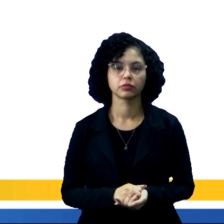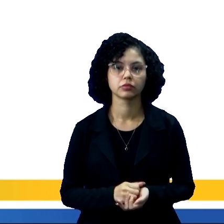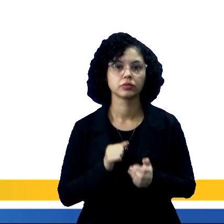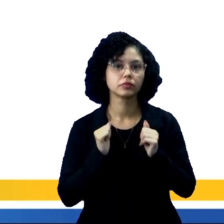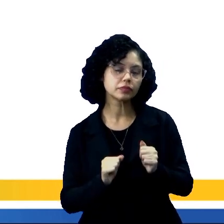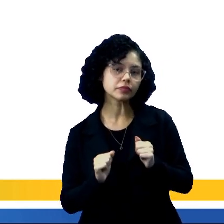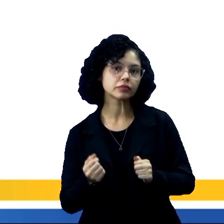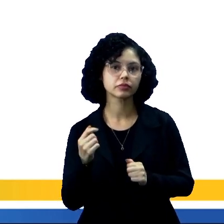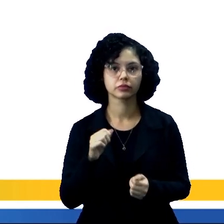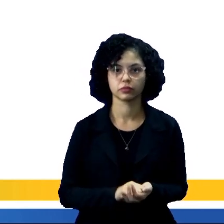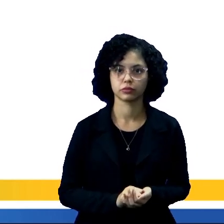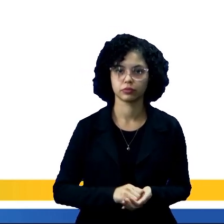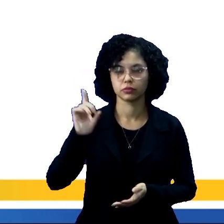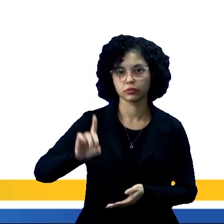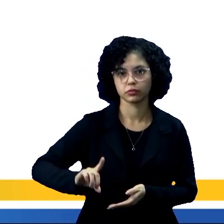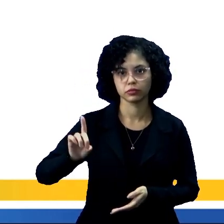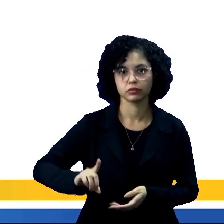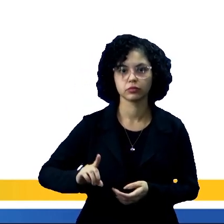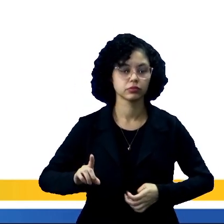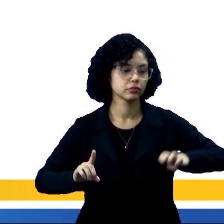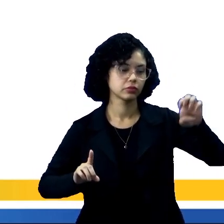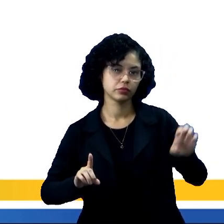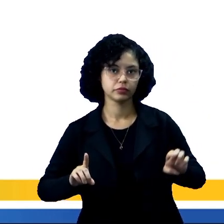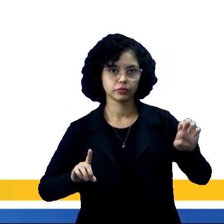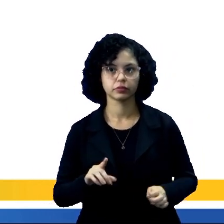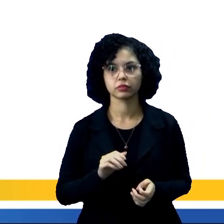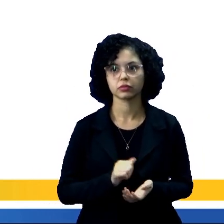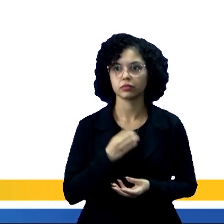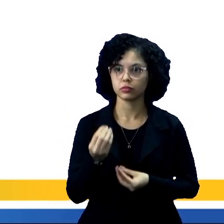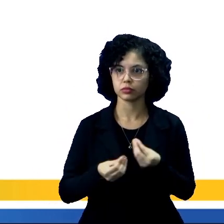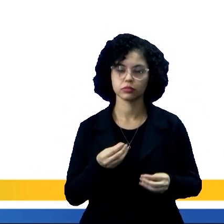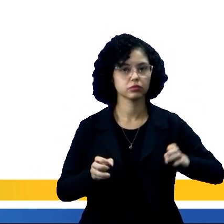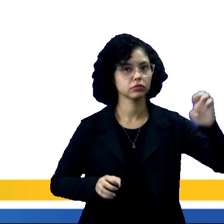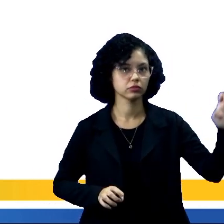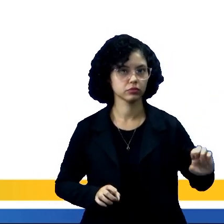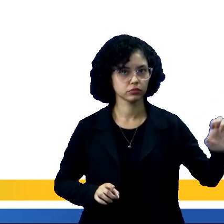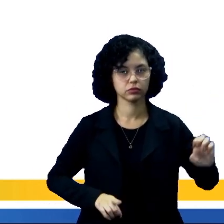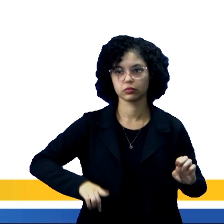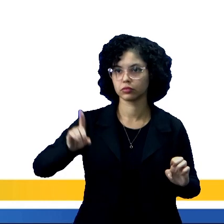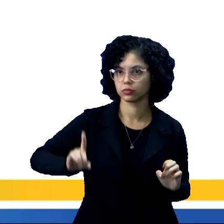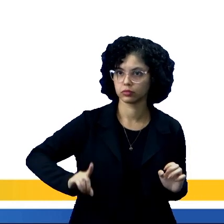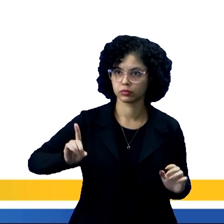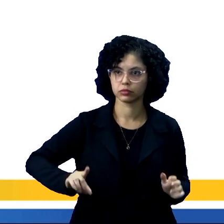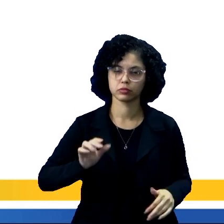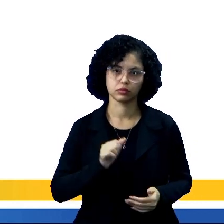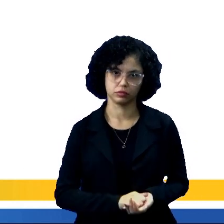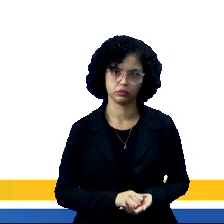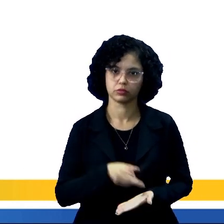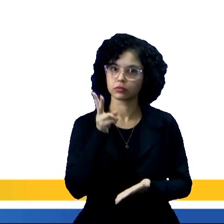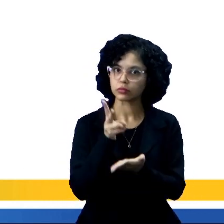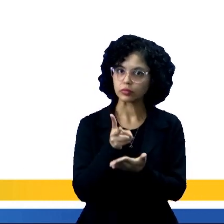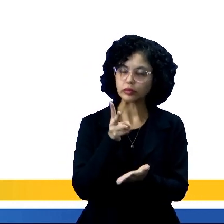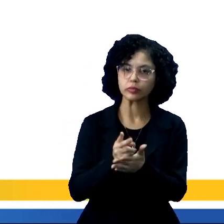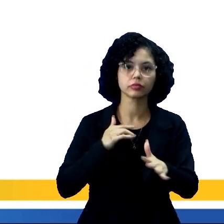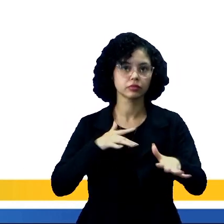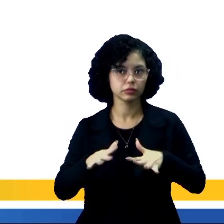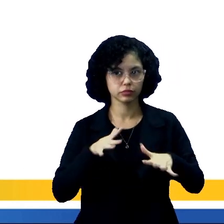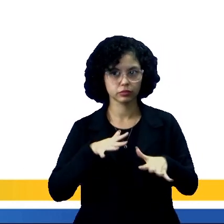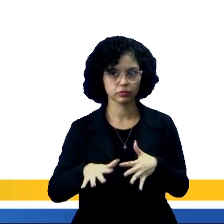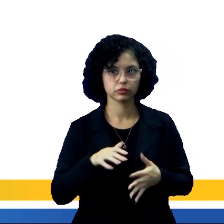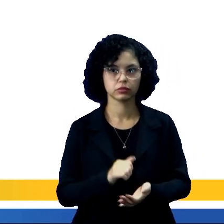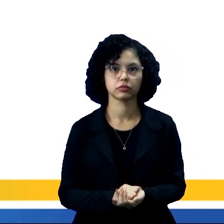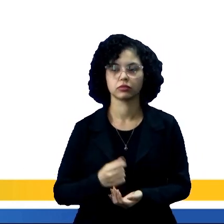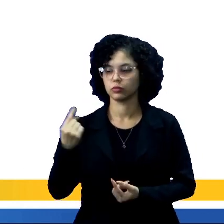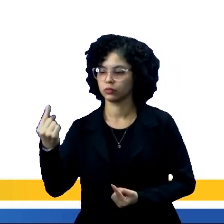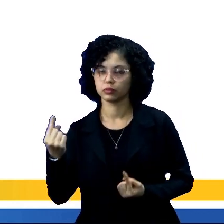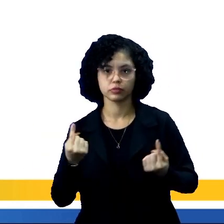ido do lado direito para o lado esquerdo, como do lado esquerdo para o lado direito. Então ele tem a mesma movimentação de um